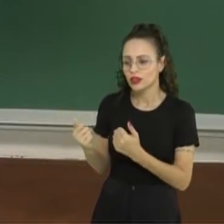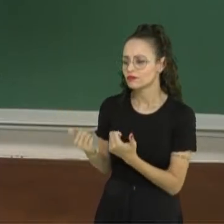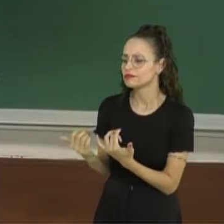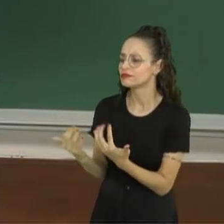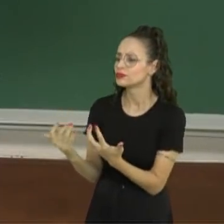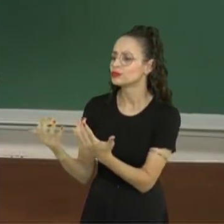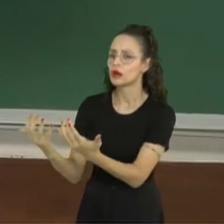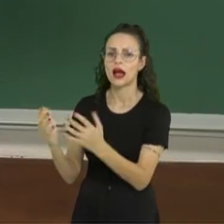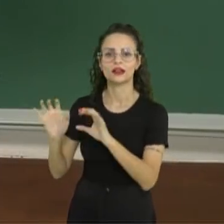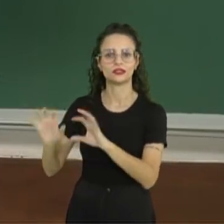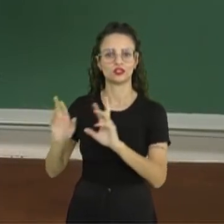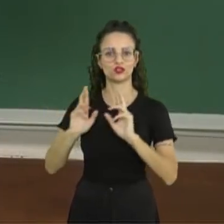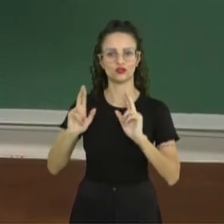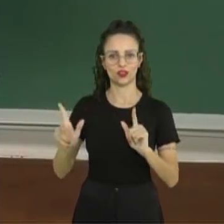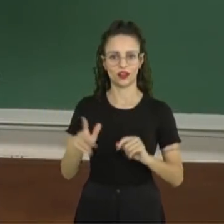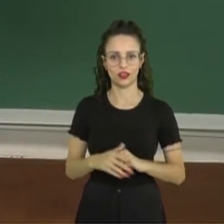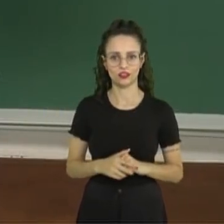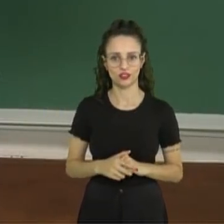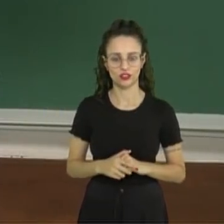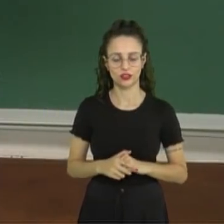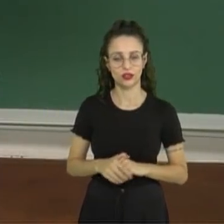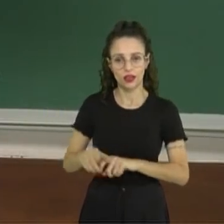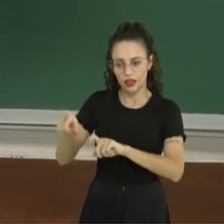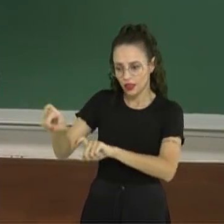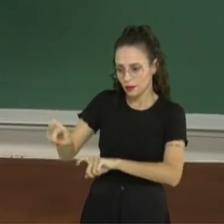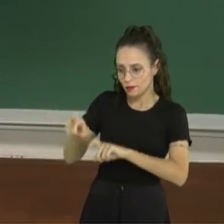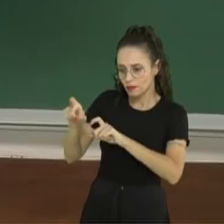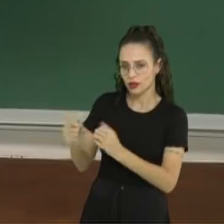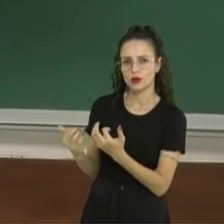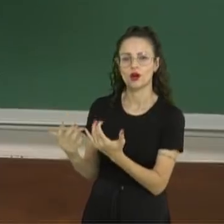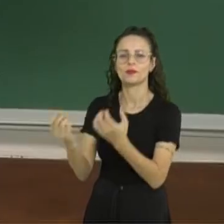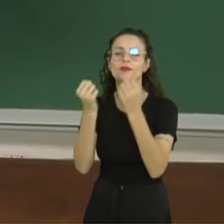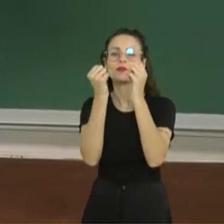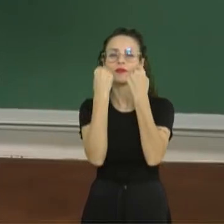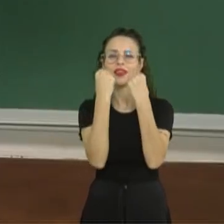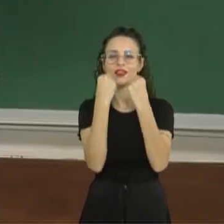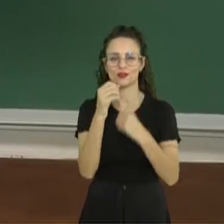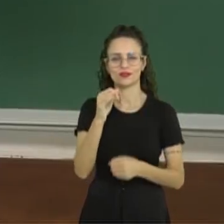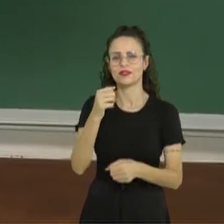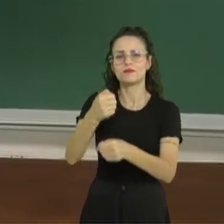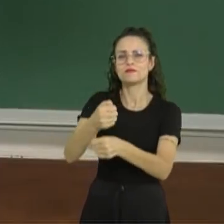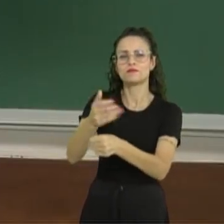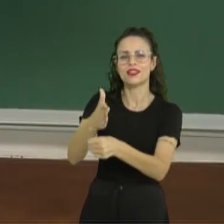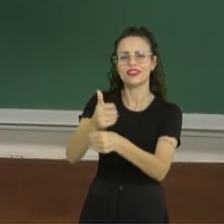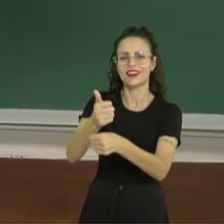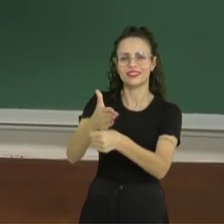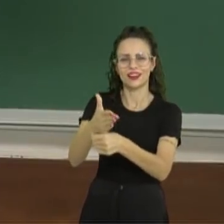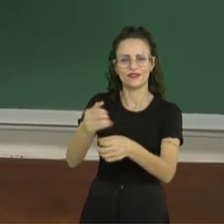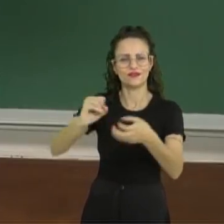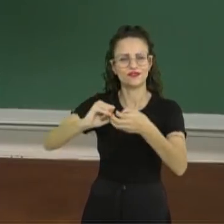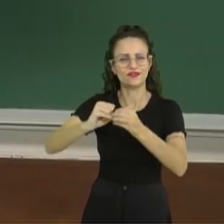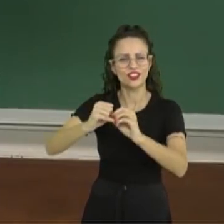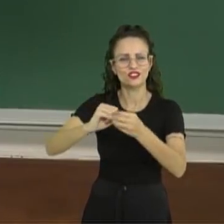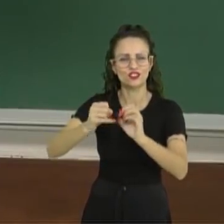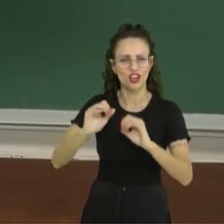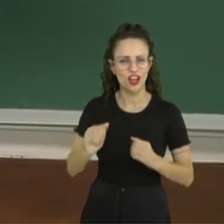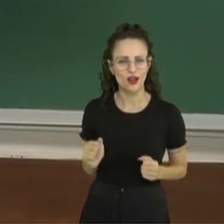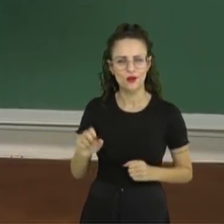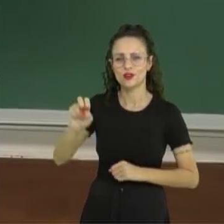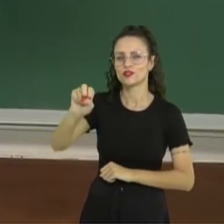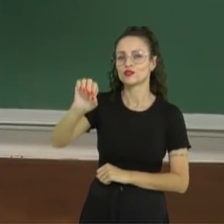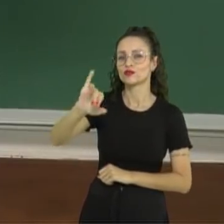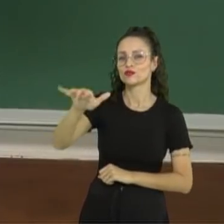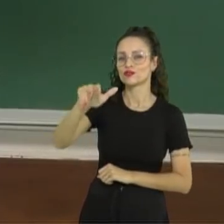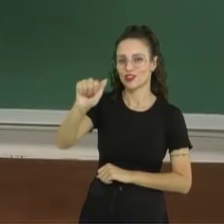não se utiliza dessa maneira. Você plantou, vamos lá, um milho, vamos pensar assim, ou melhor, batata, a famosa batata, o feijão, soja, estão